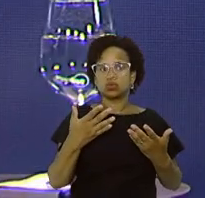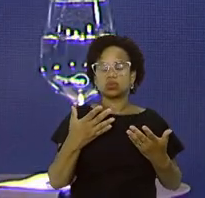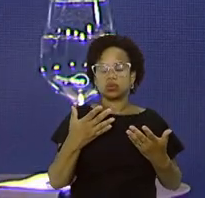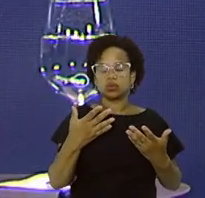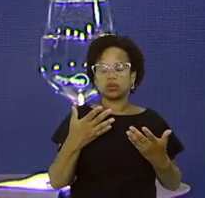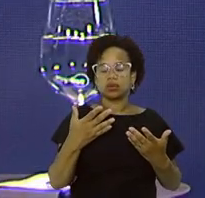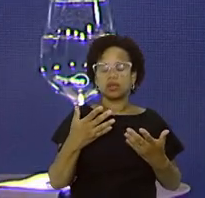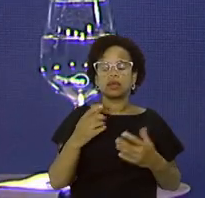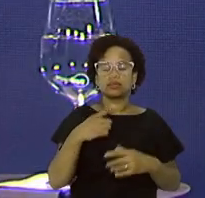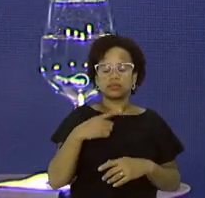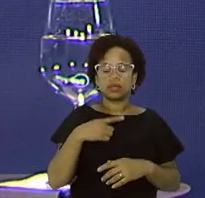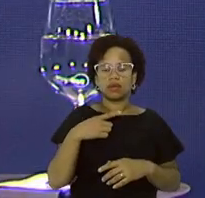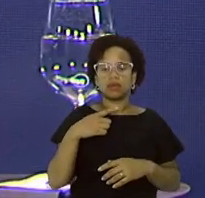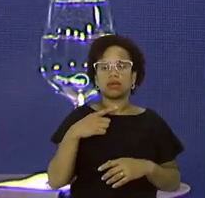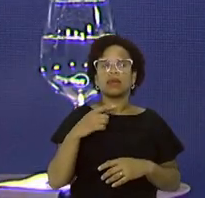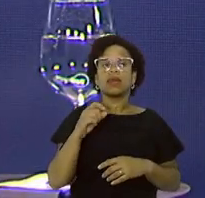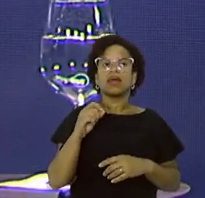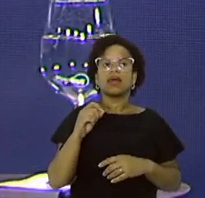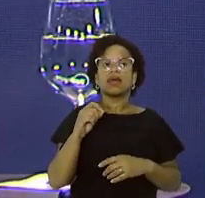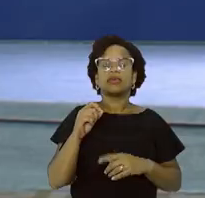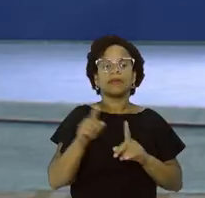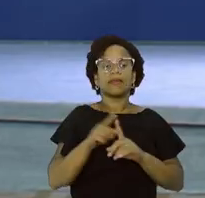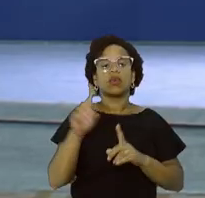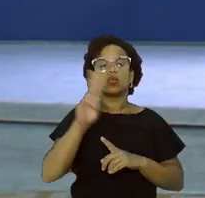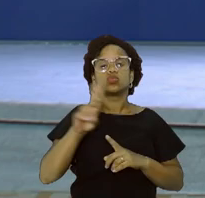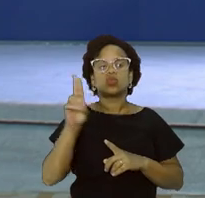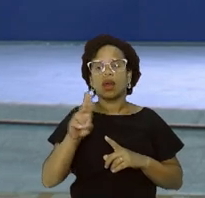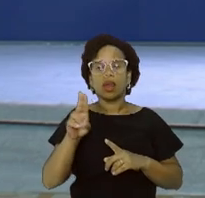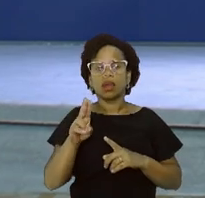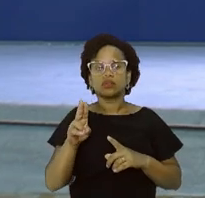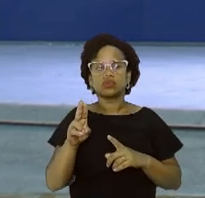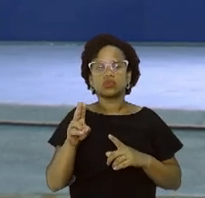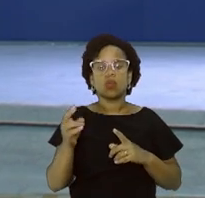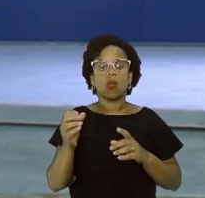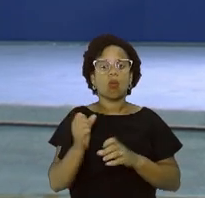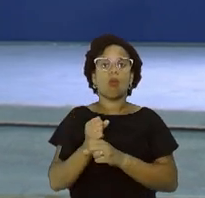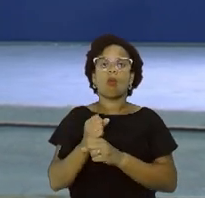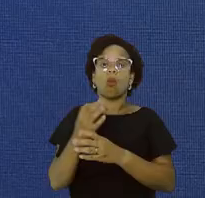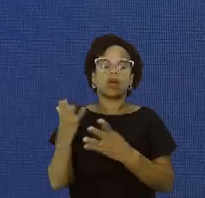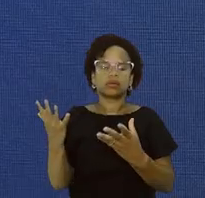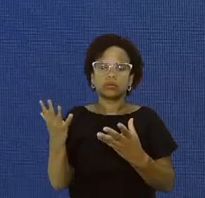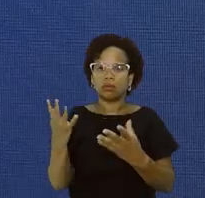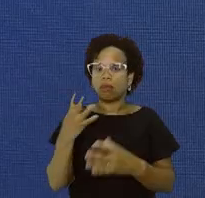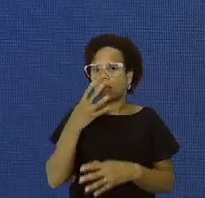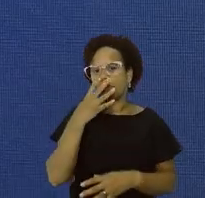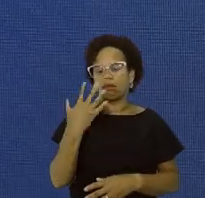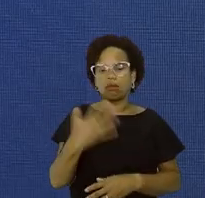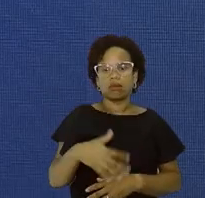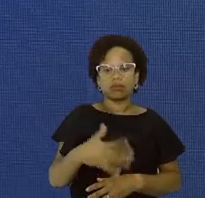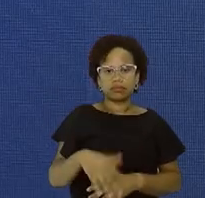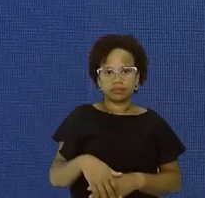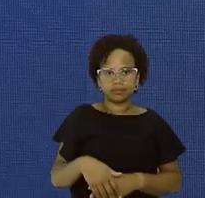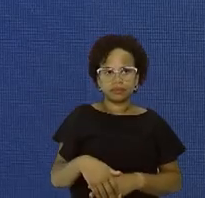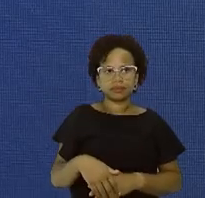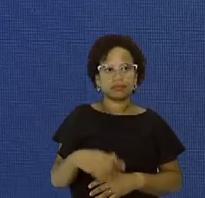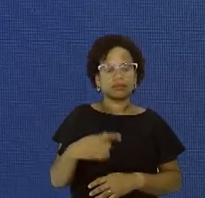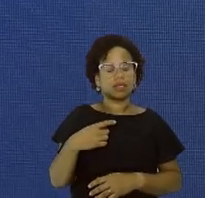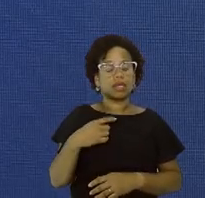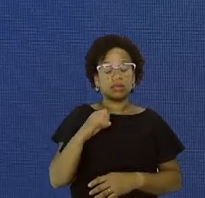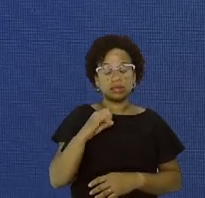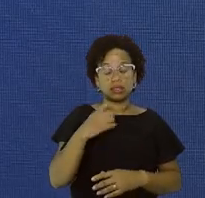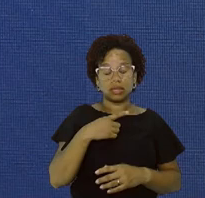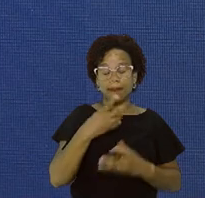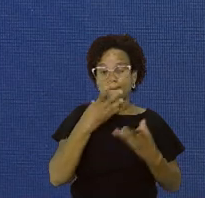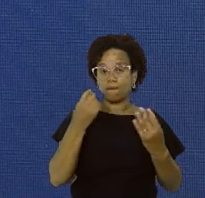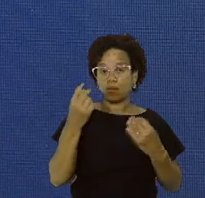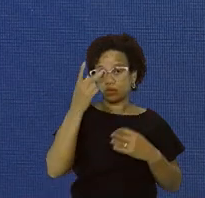é uma coisa impressionante é e é uma coisa exponencial porque você vai ter cada vez se você tá tem mais pessoas conectadas com